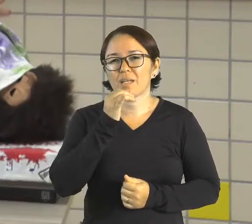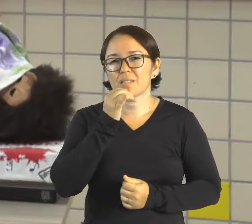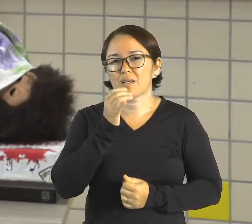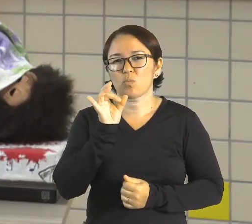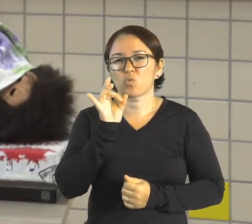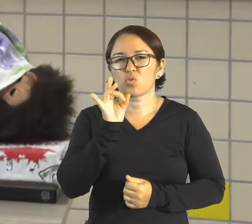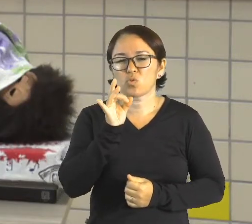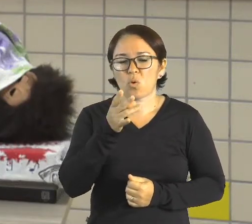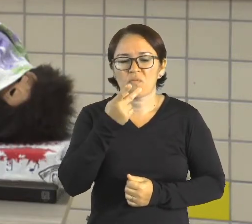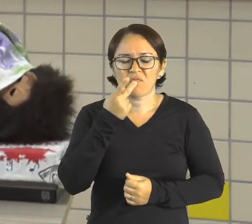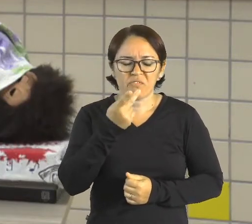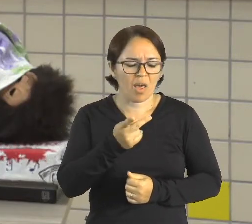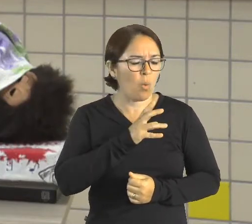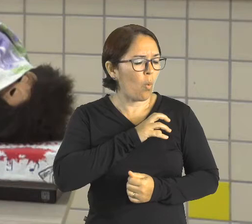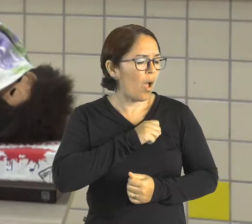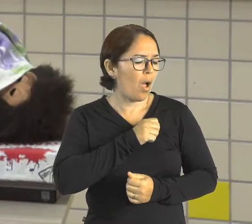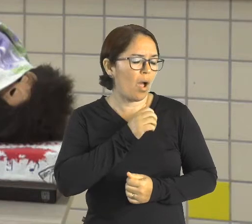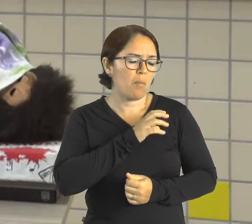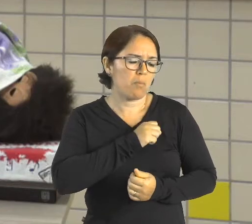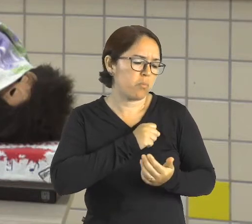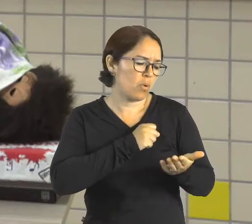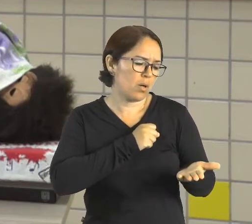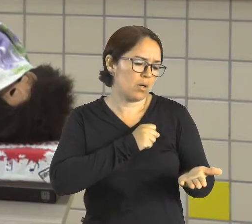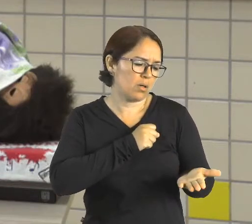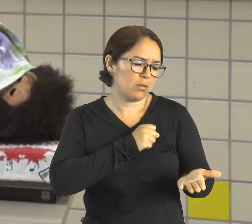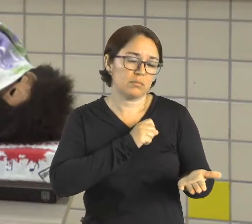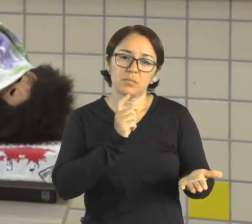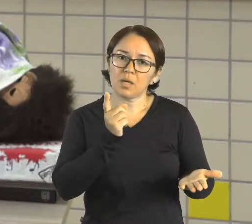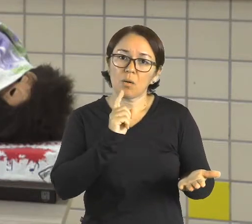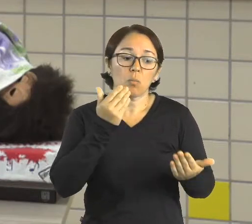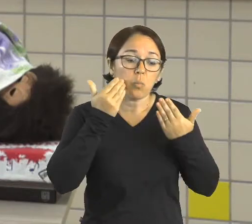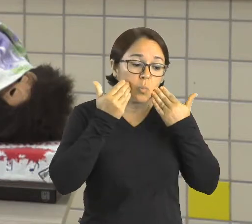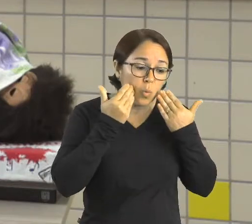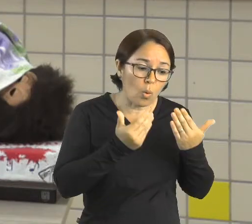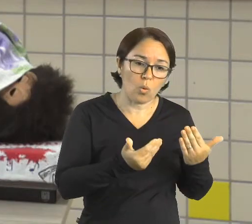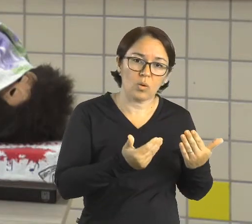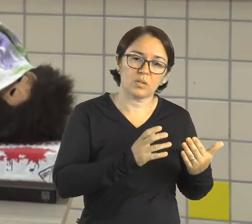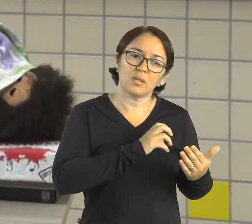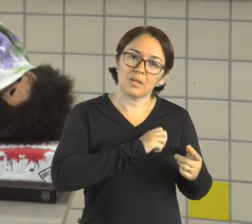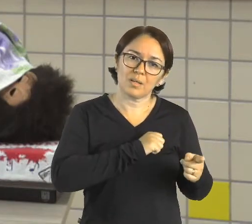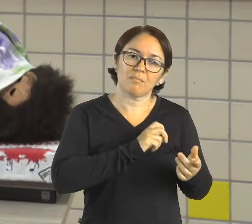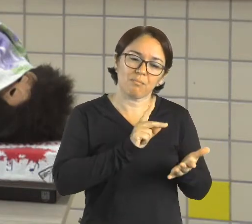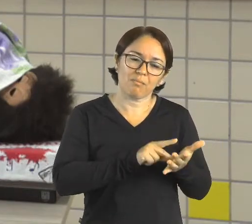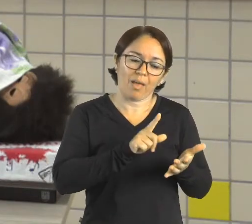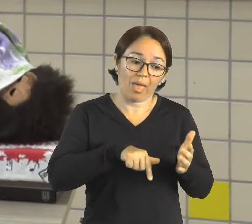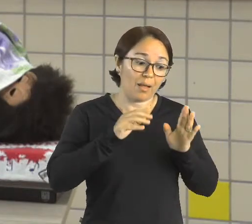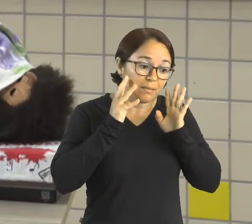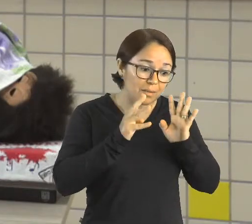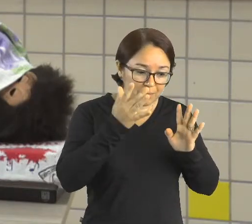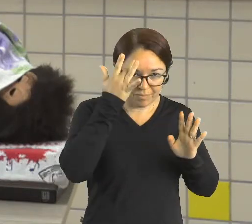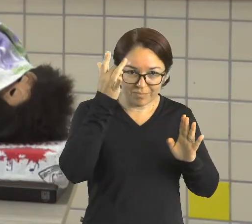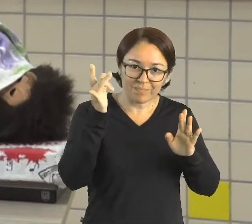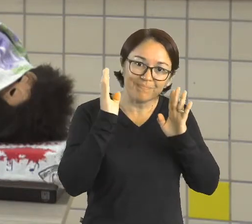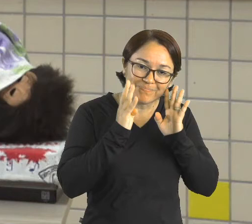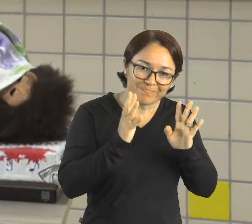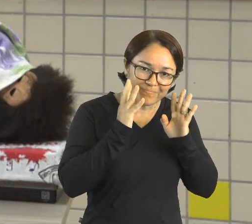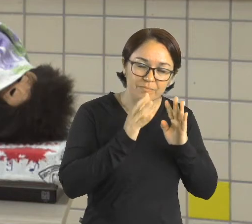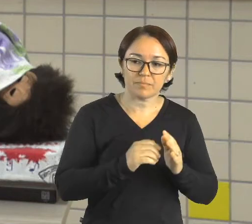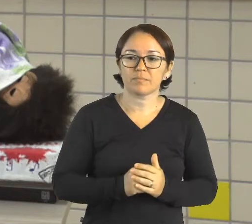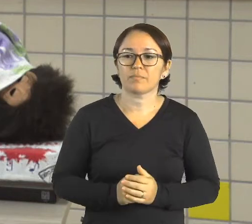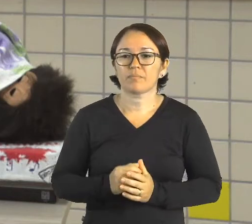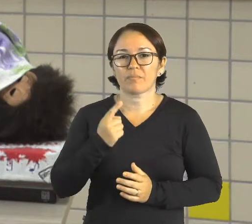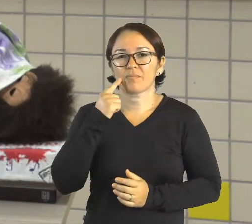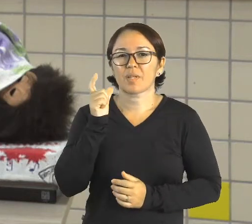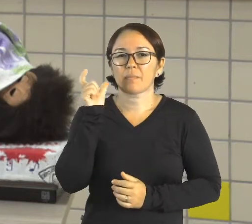teve que mostrar para o filho que realmente amava, certo? Agora, olha a palavra macaco. Quem consegue visualizar a